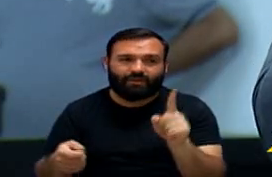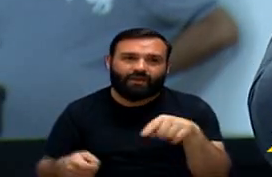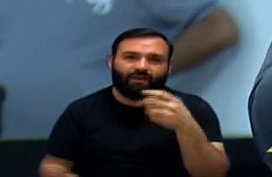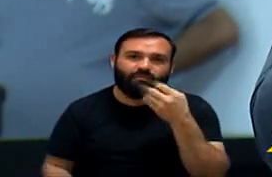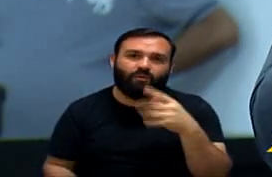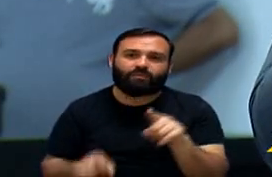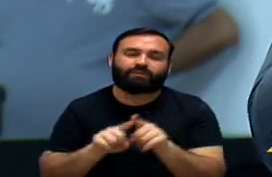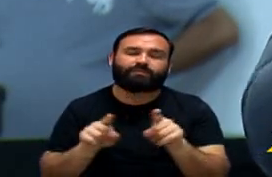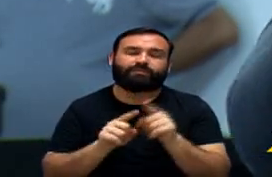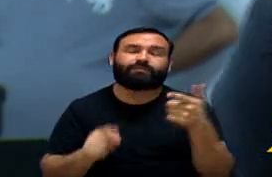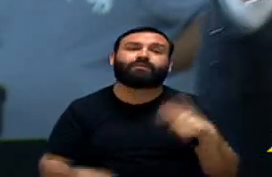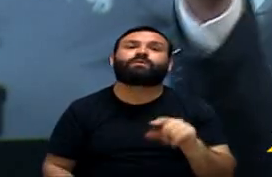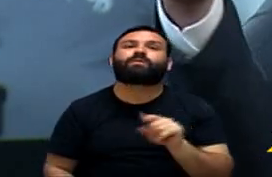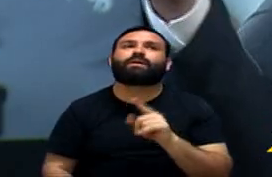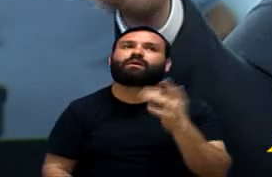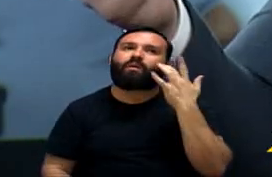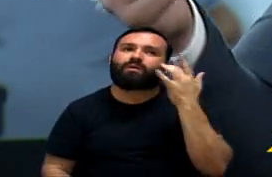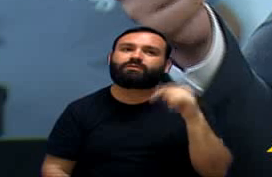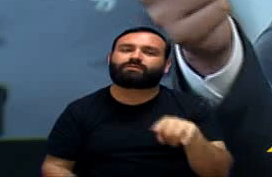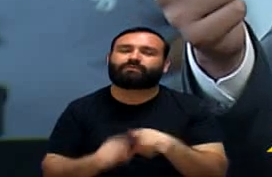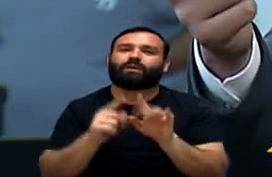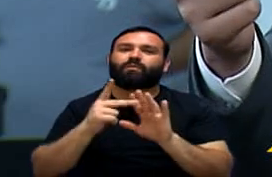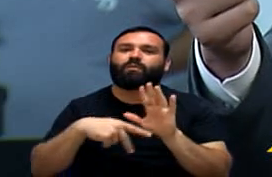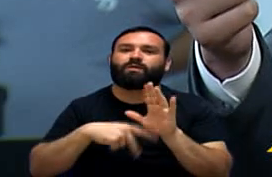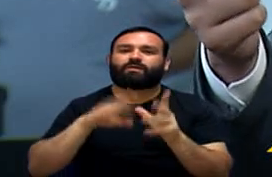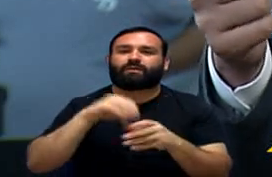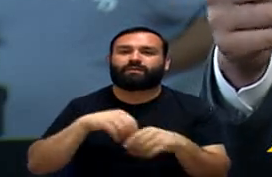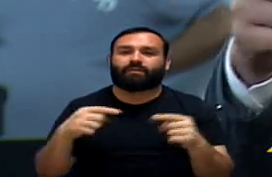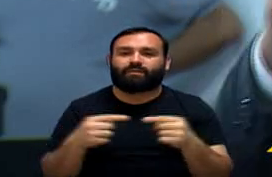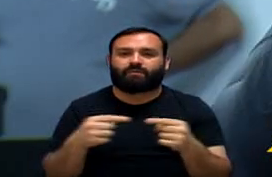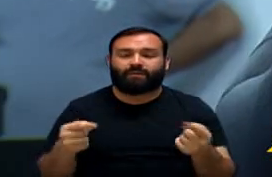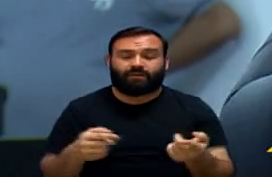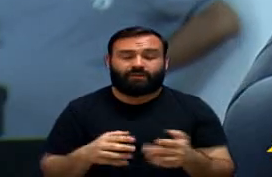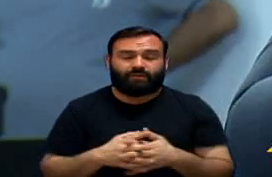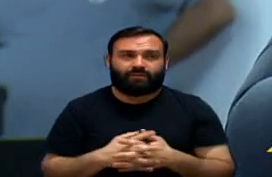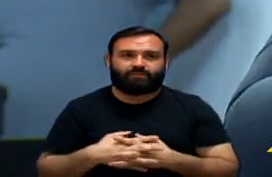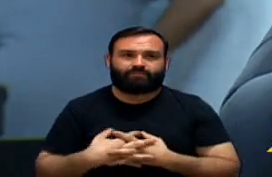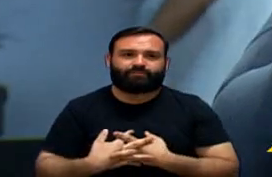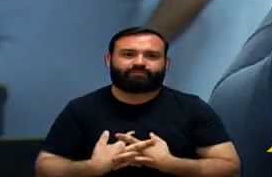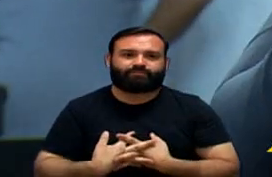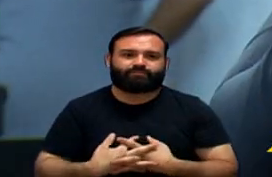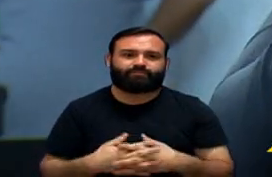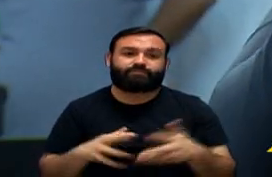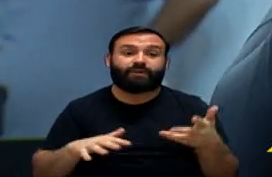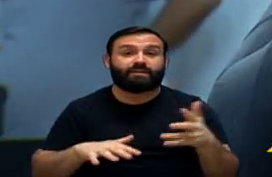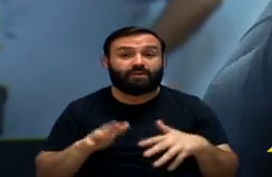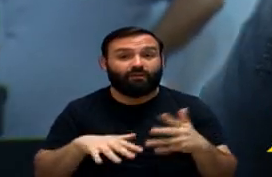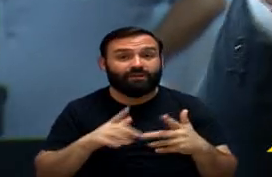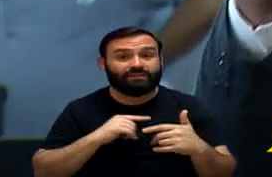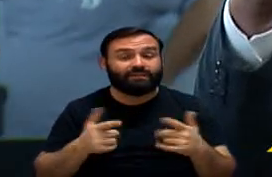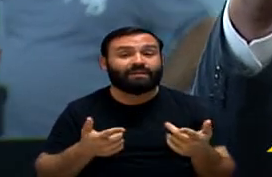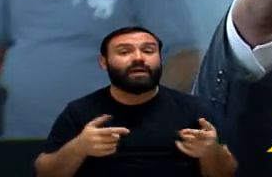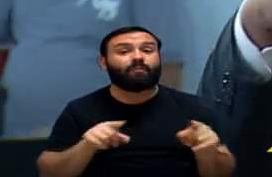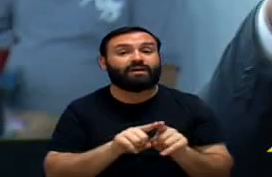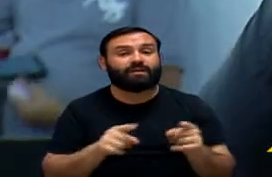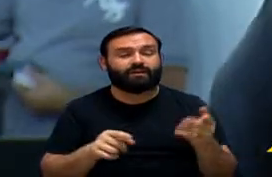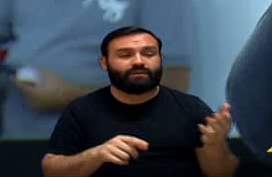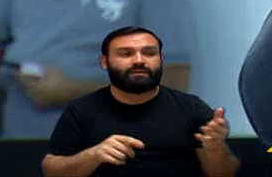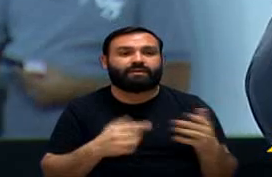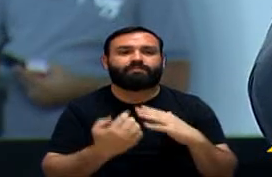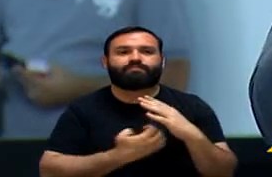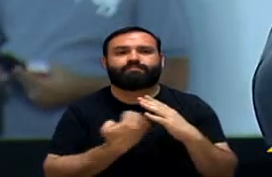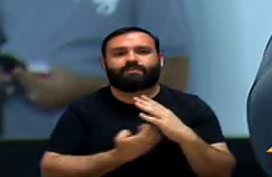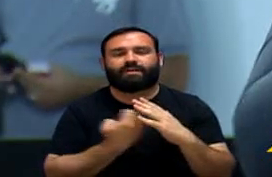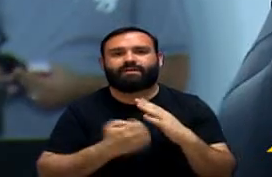interessante também Cristiana não sei se tá nesse projeto Vereador Iara Mas de repente fazer uma parceria também com essas